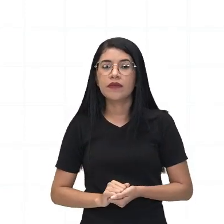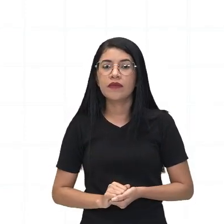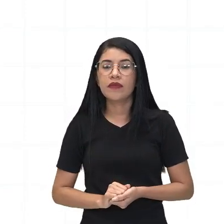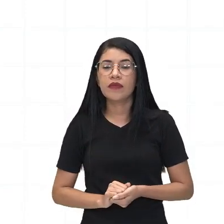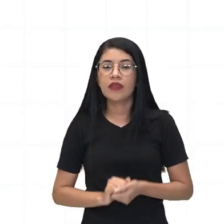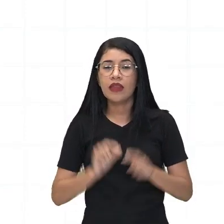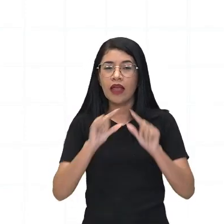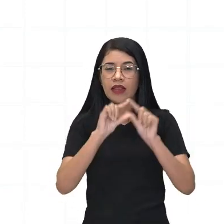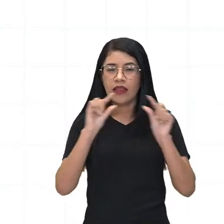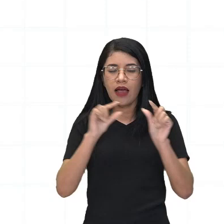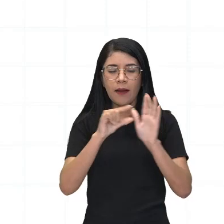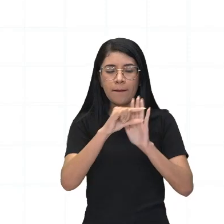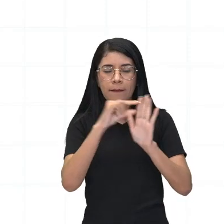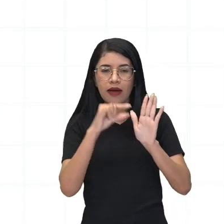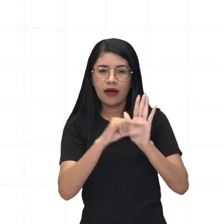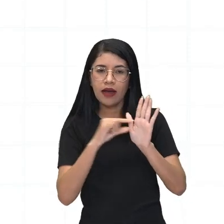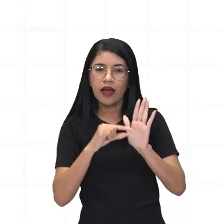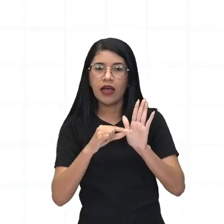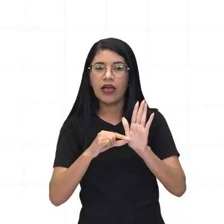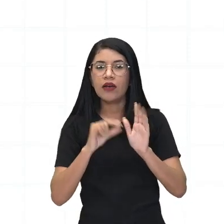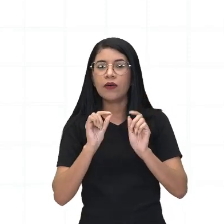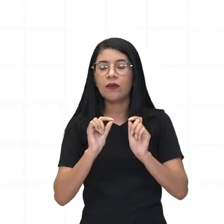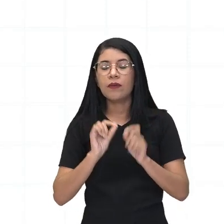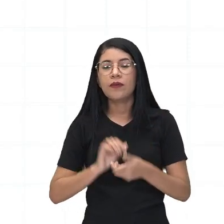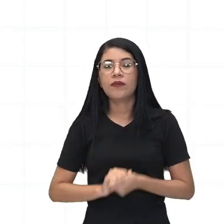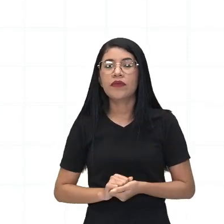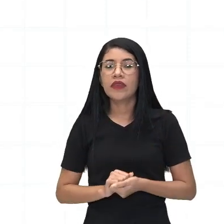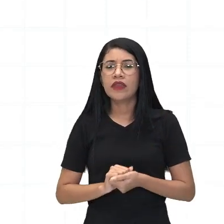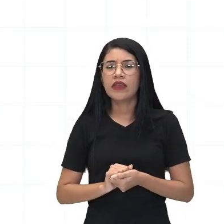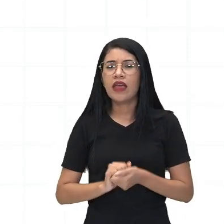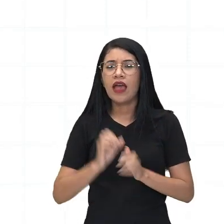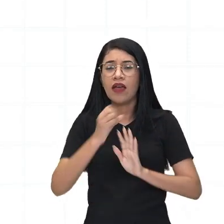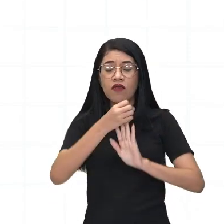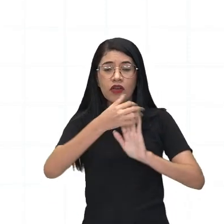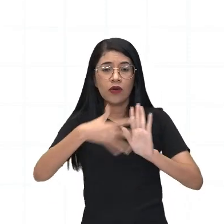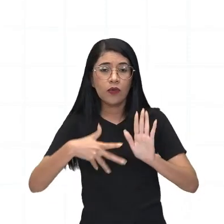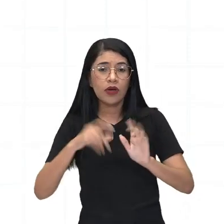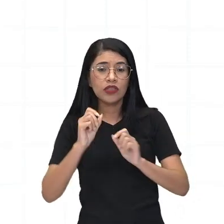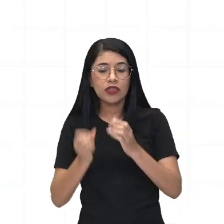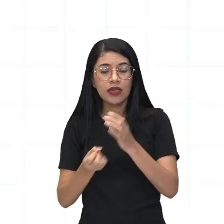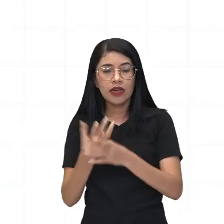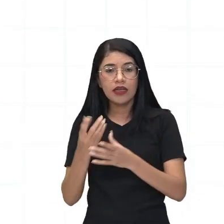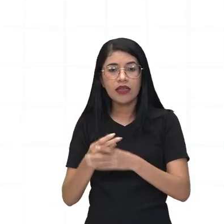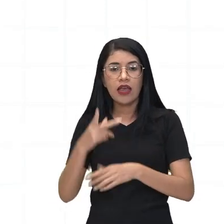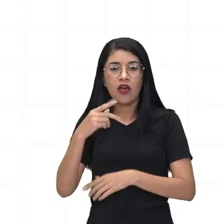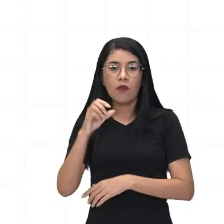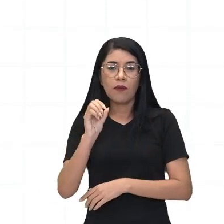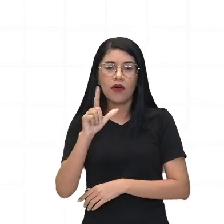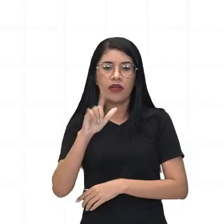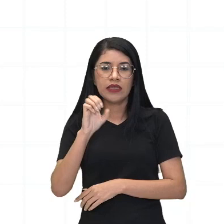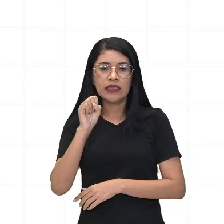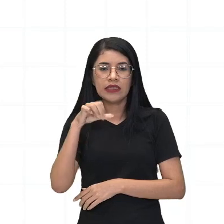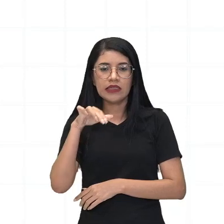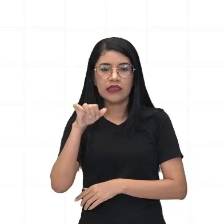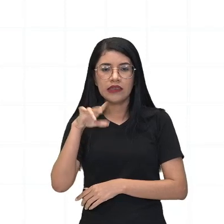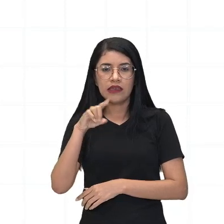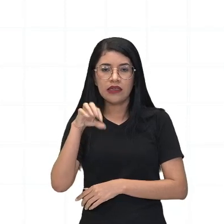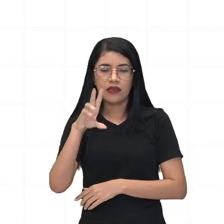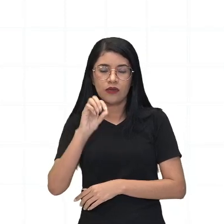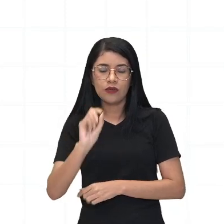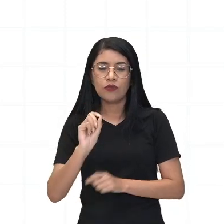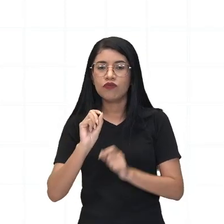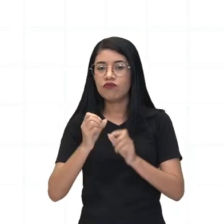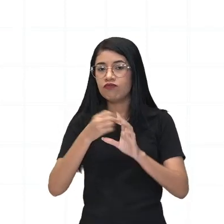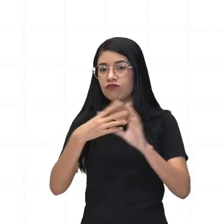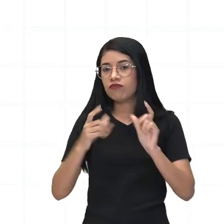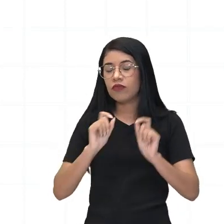primeira estrofe essa figura de construção, que é a que nós chamamos de polissíndeto. O polissíndeto se caracteriza